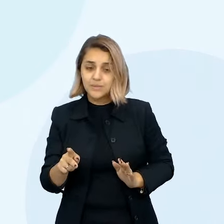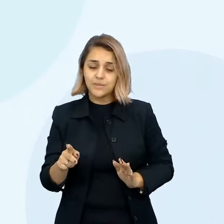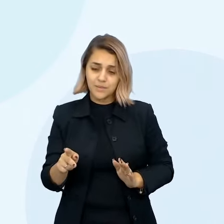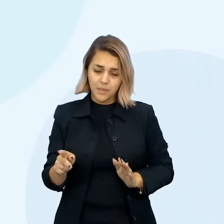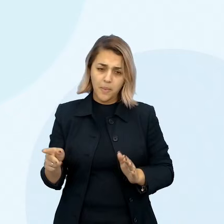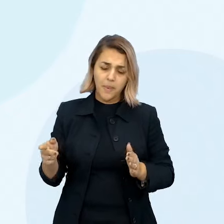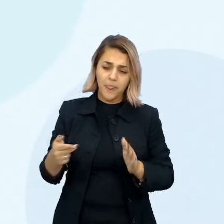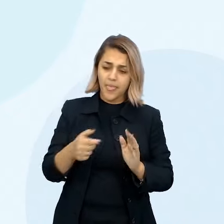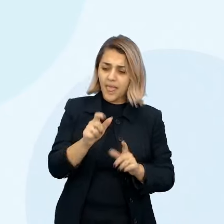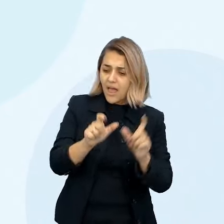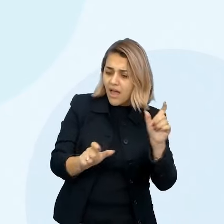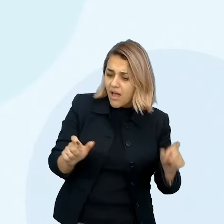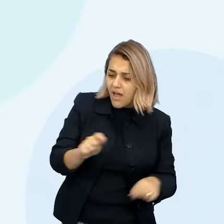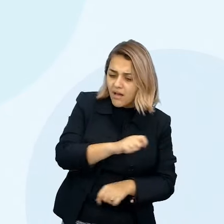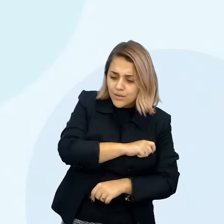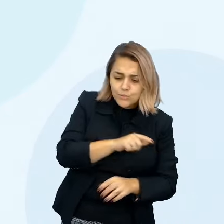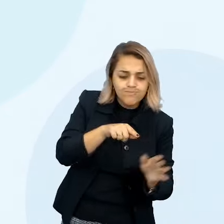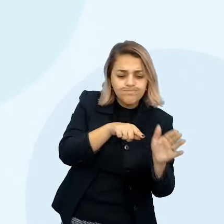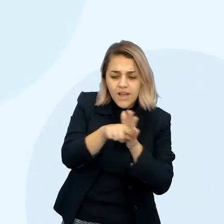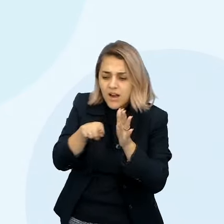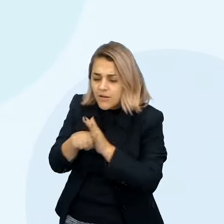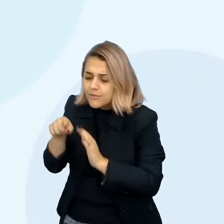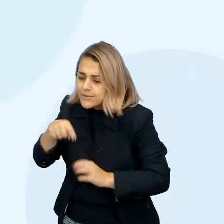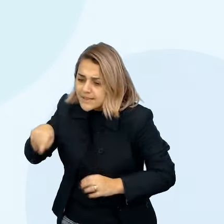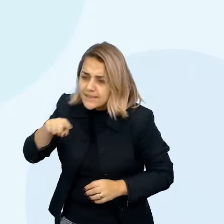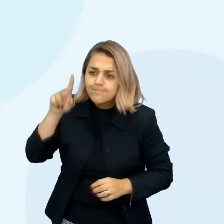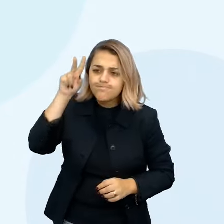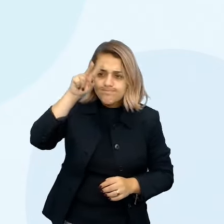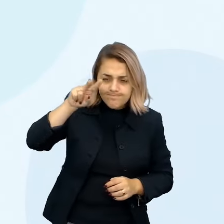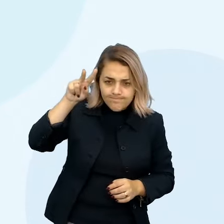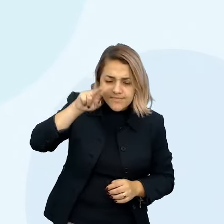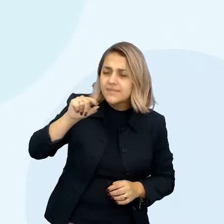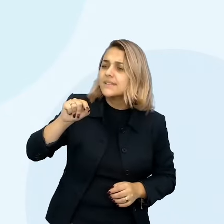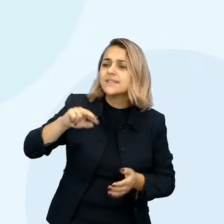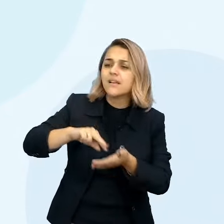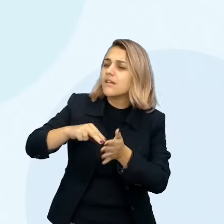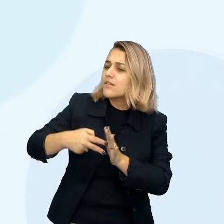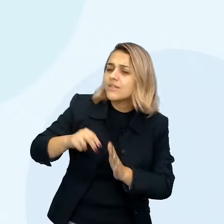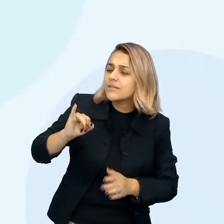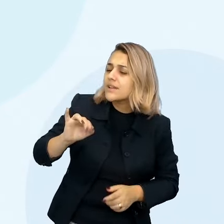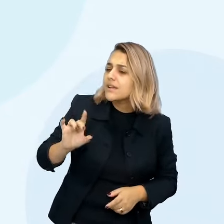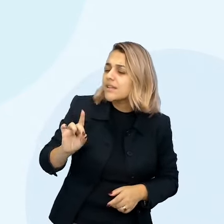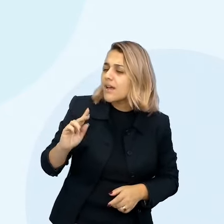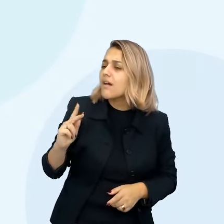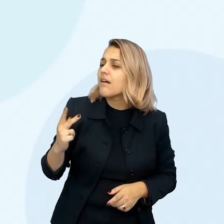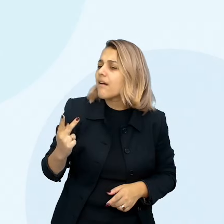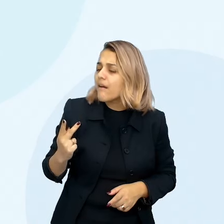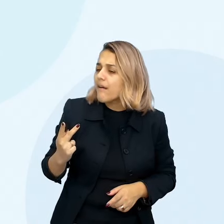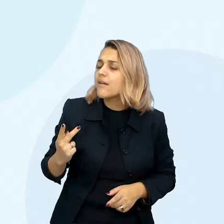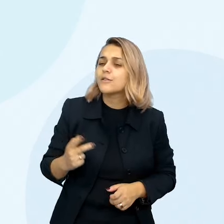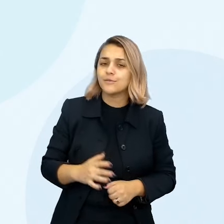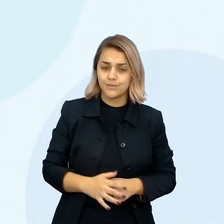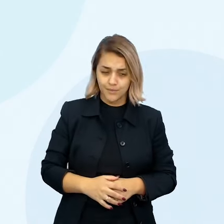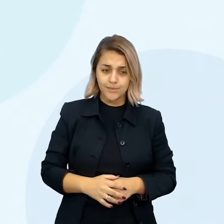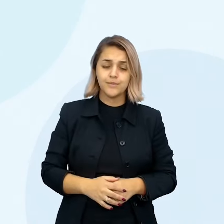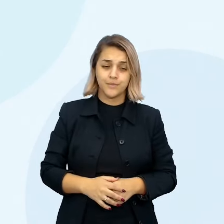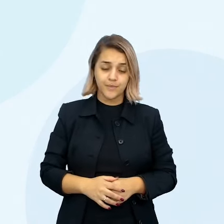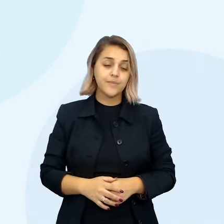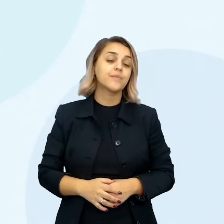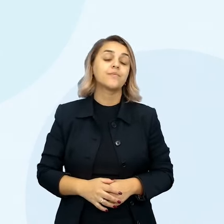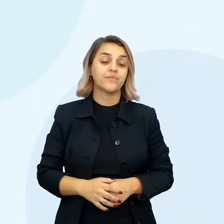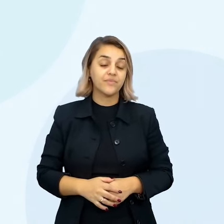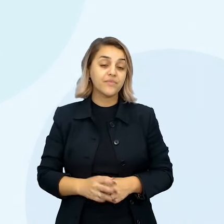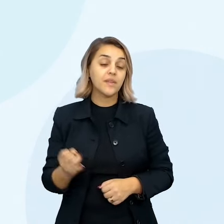esses índices, pergunte, né, se eles lembram o que significa IDH, para que ele serve, aí a gente pode lembrar aqui que trabalha,